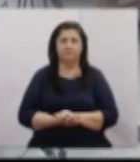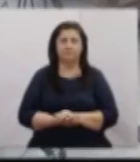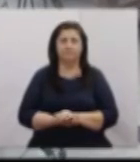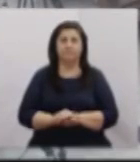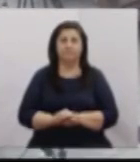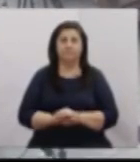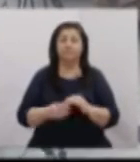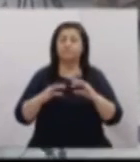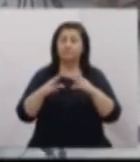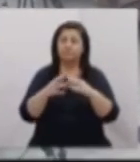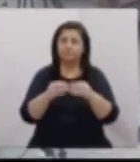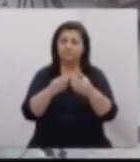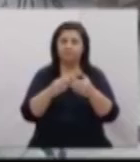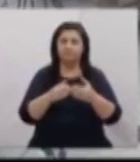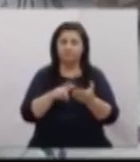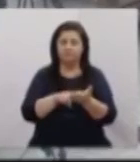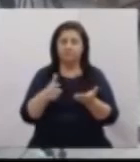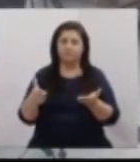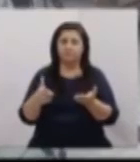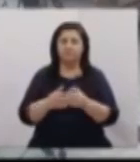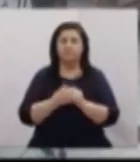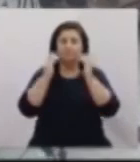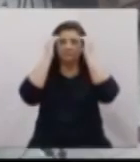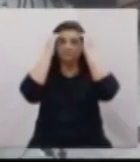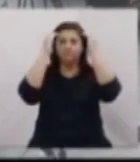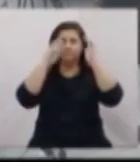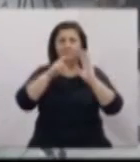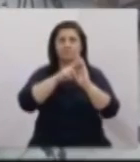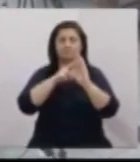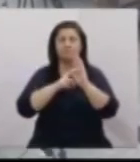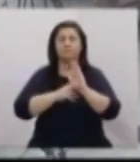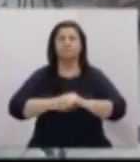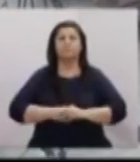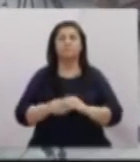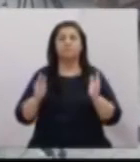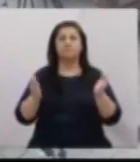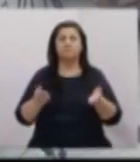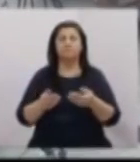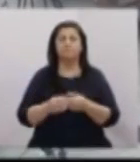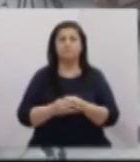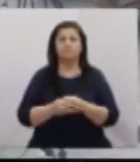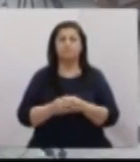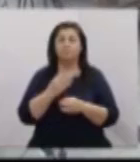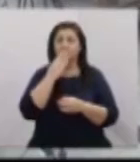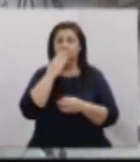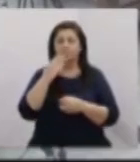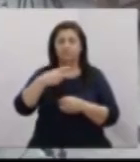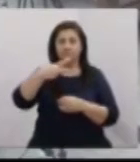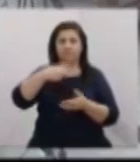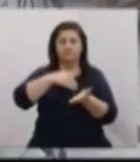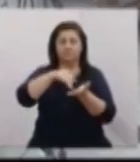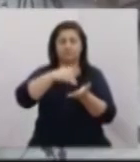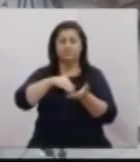Os requerimentos foram apreciados na forma regimental. Solicito ao segundo secretário que faça a leitura da síntese